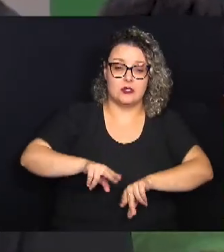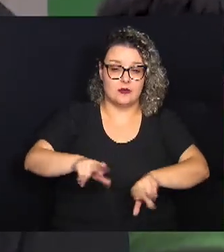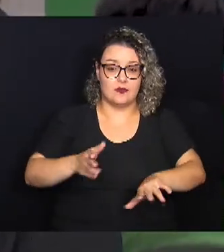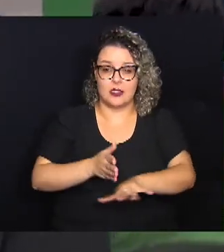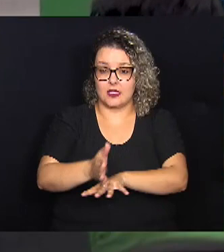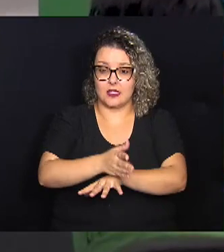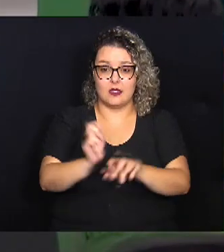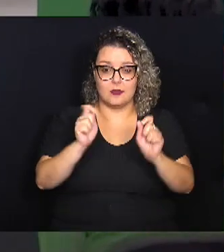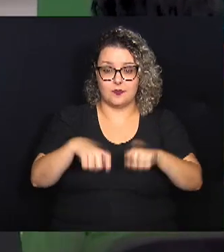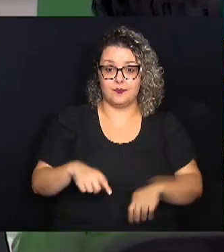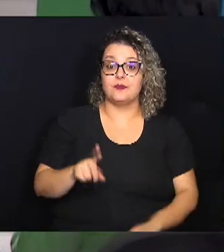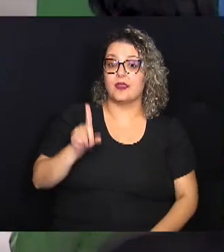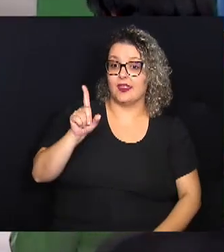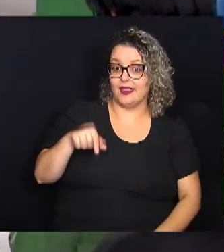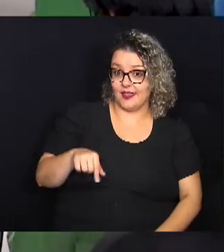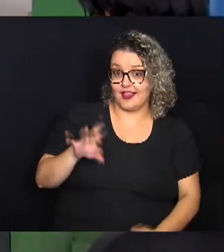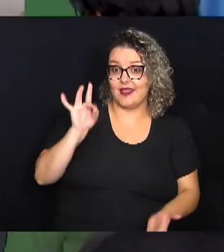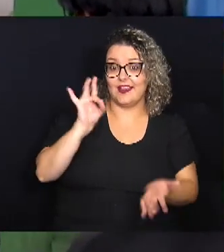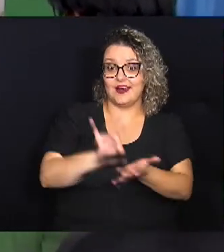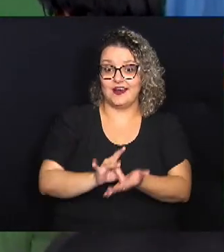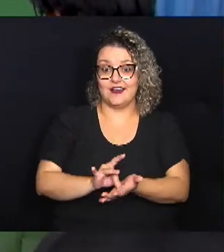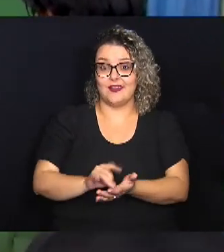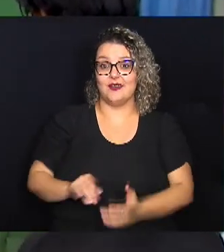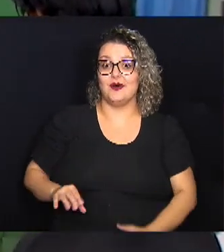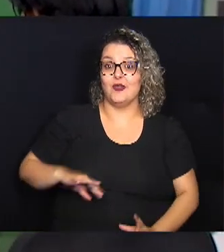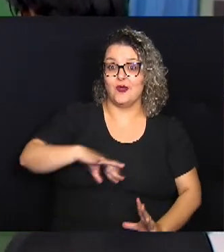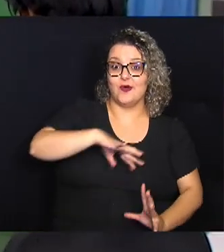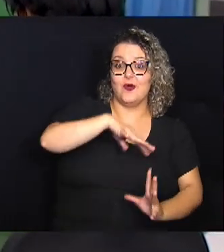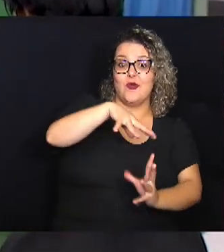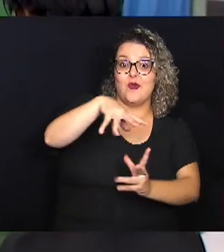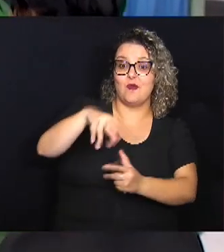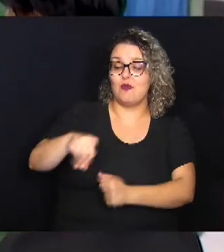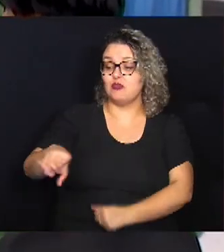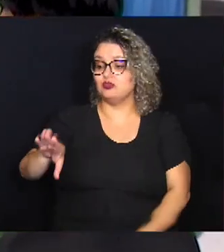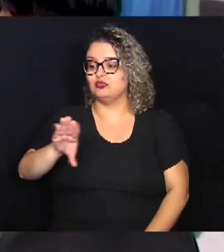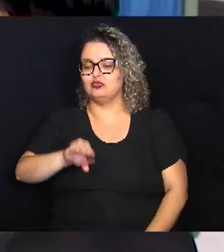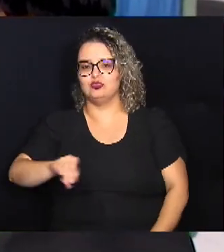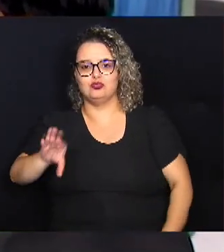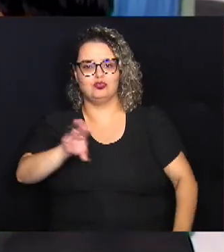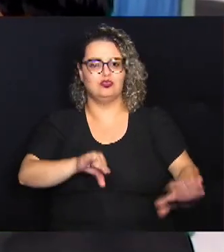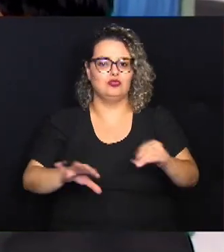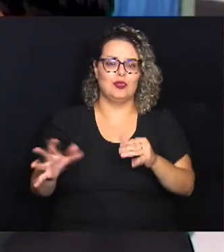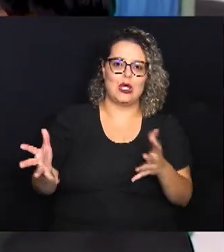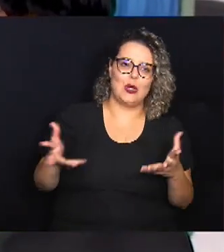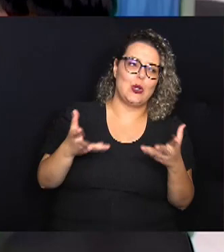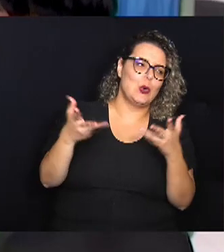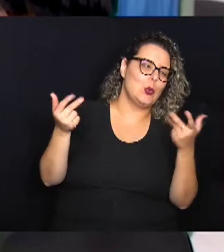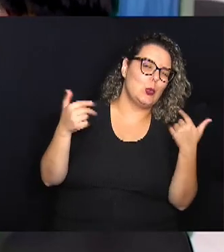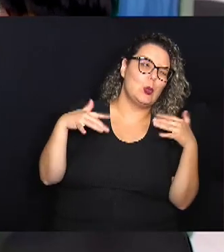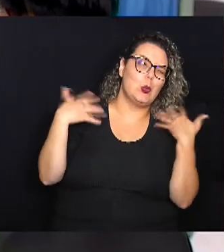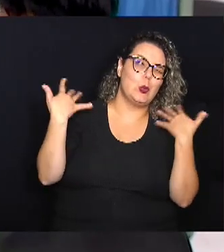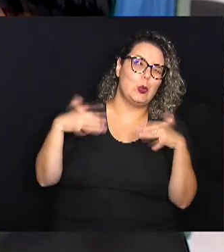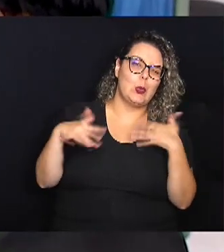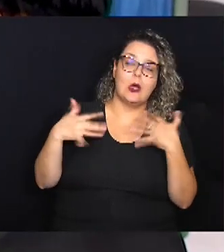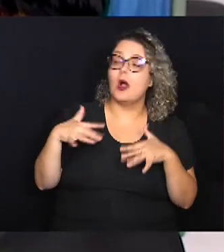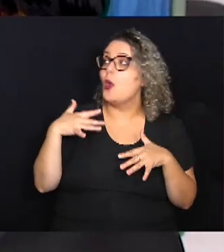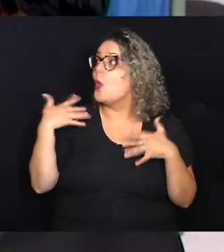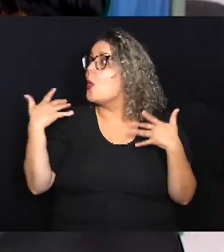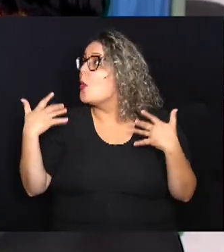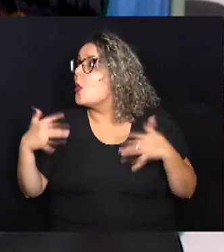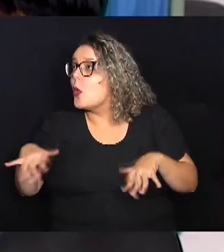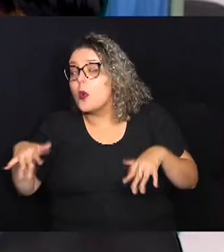possibilidades. Realmente o fantoche, o mundo dos fantoches é um mundo encantado, tanto para crianças quanto